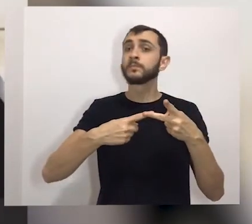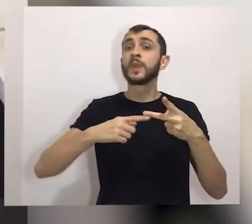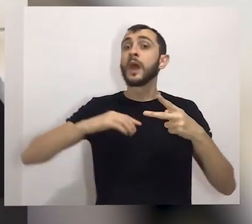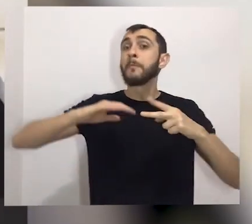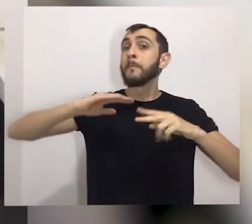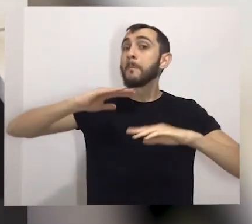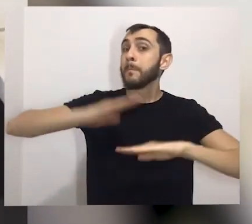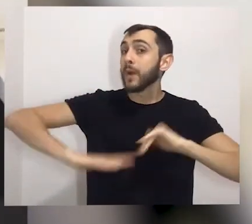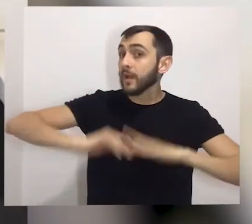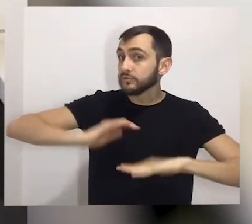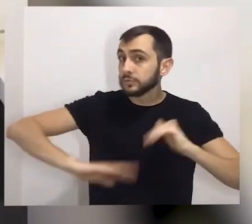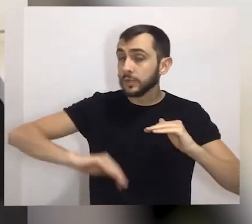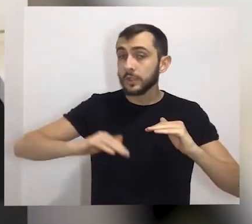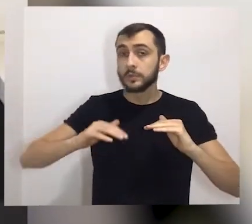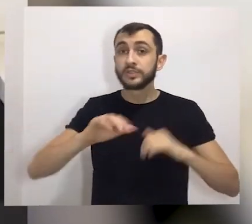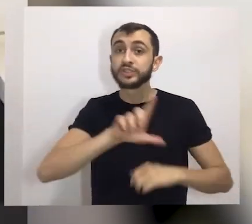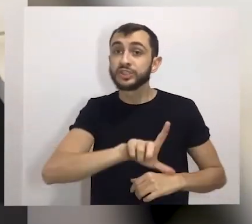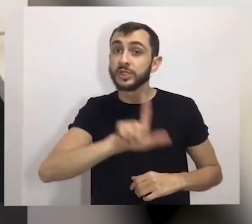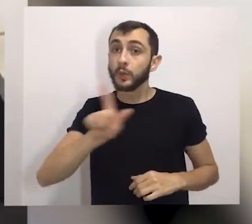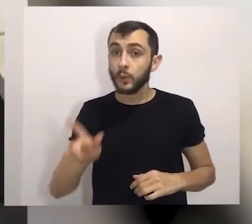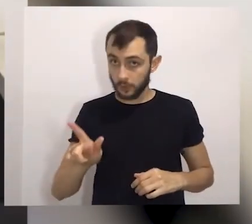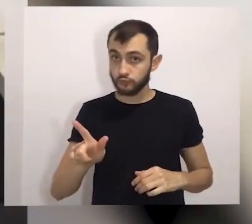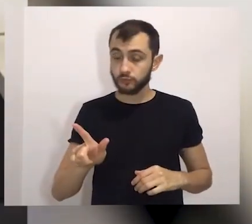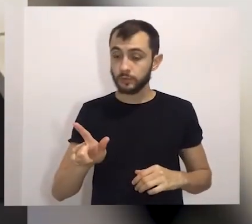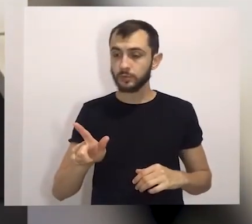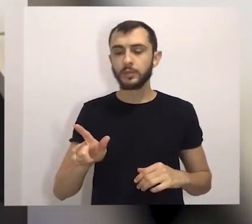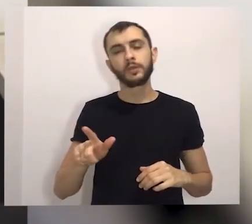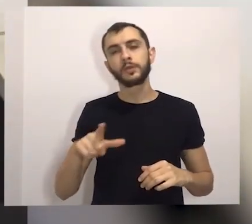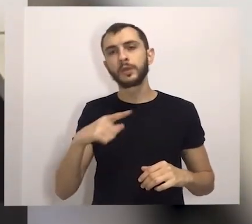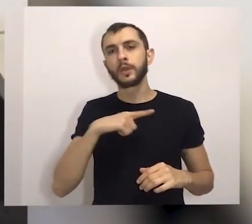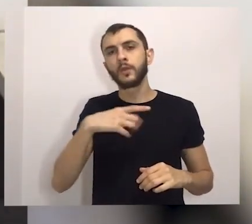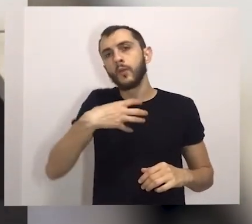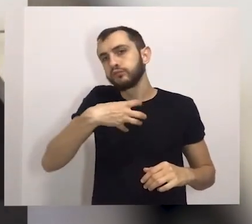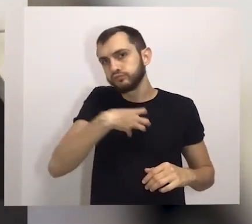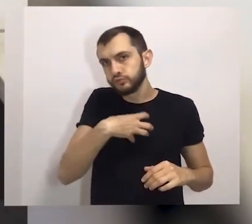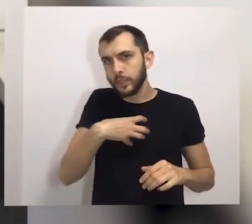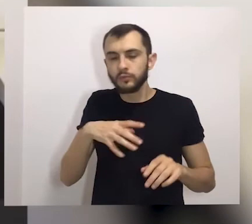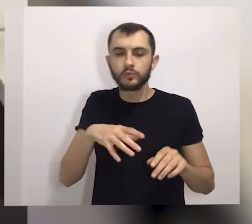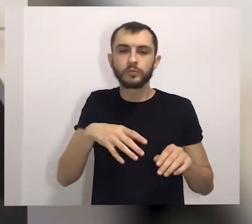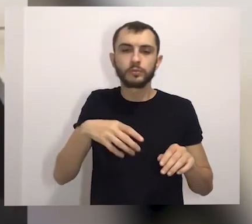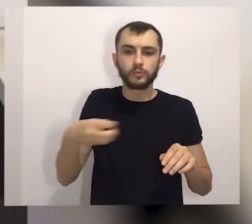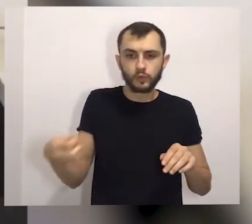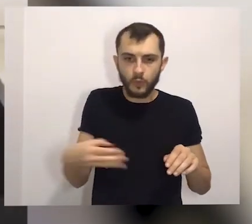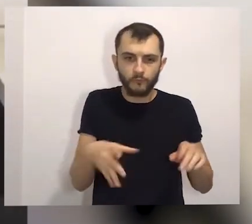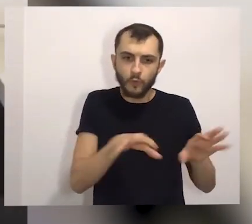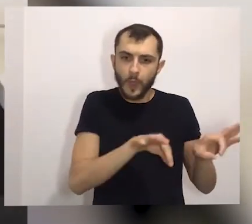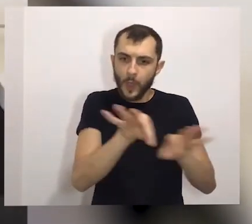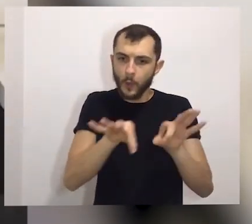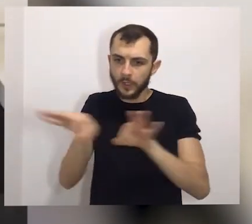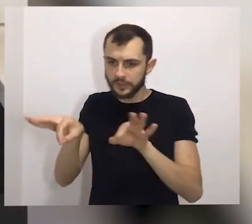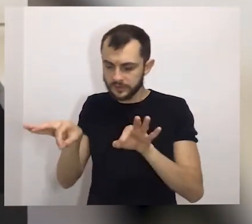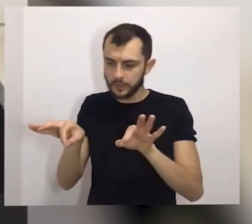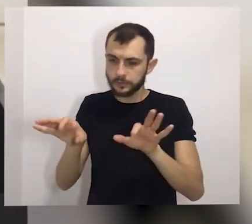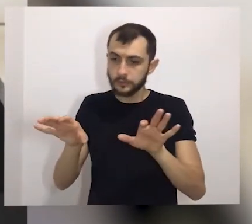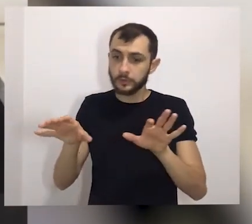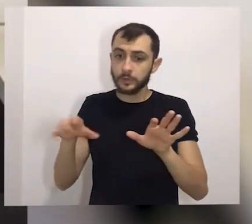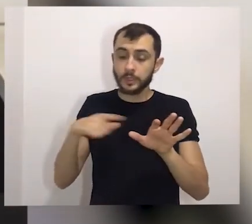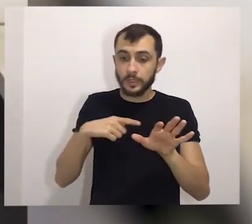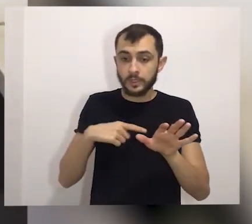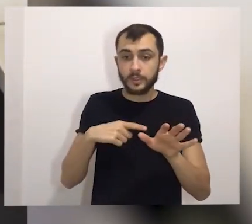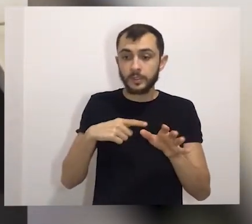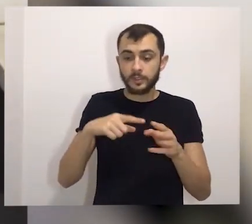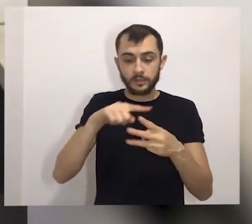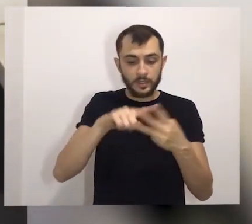relacionado às práticas de linguagem de um modo mais aglutinador, agora reorganizadas em